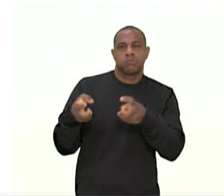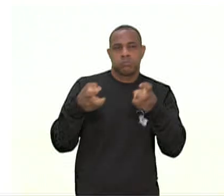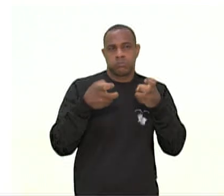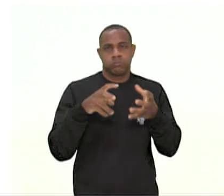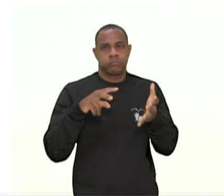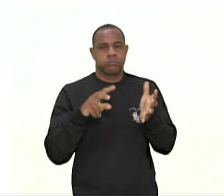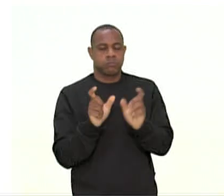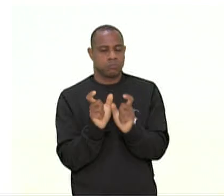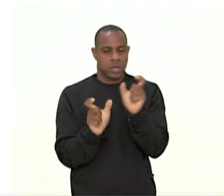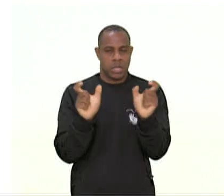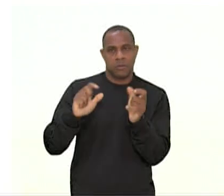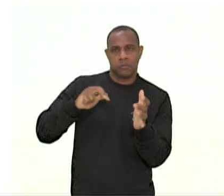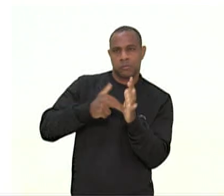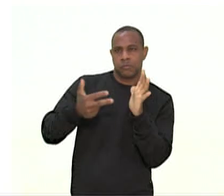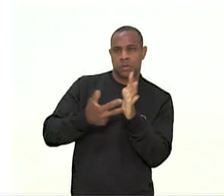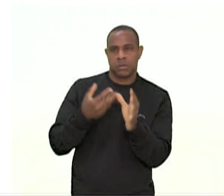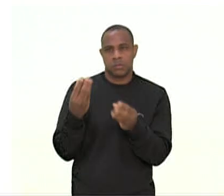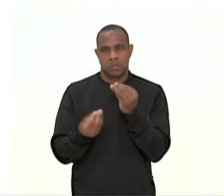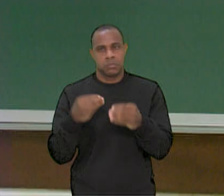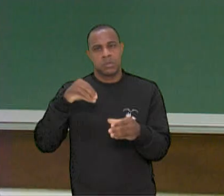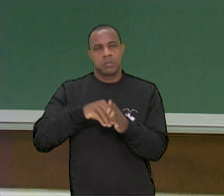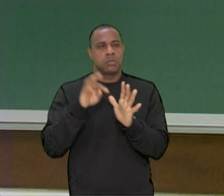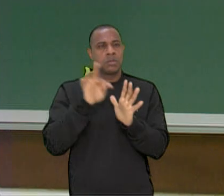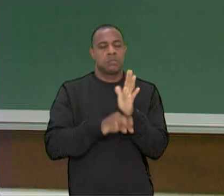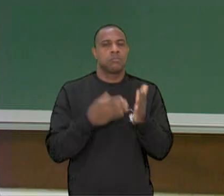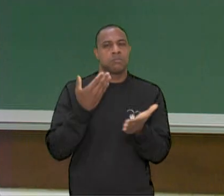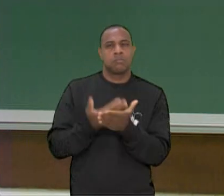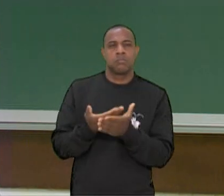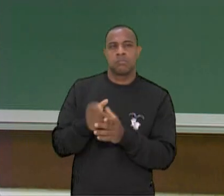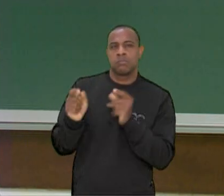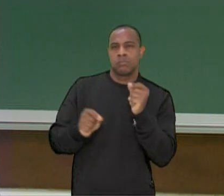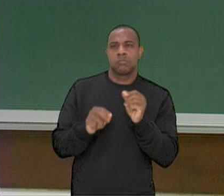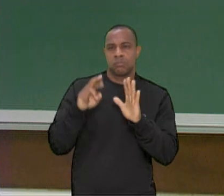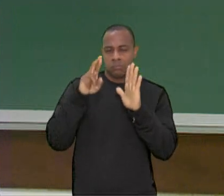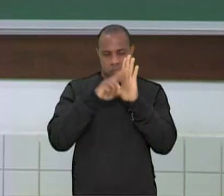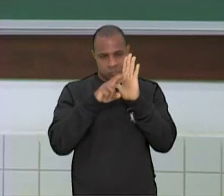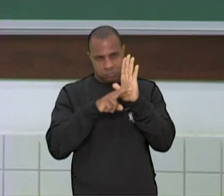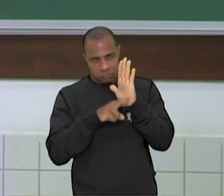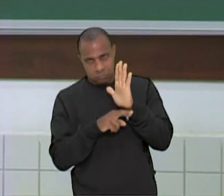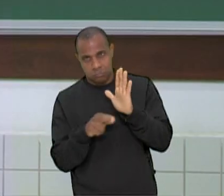ou expressão no texto e estudamos aí um pouquinho mais sobre as regrinhas de